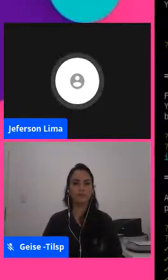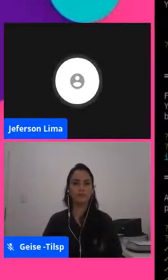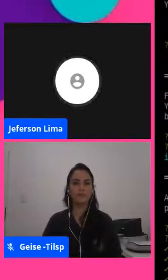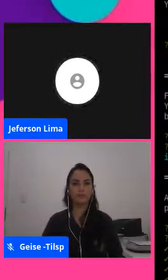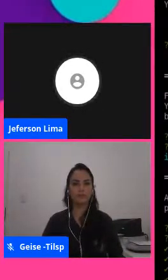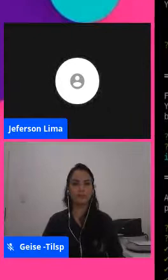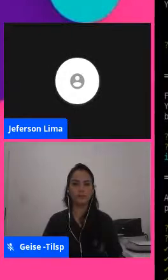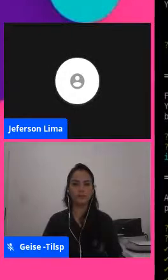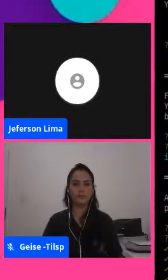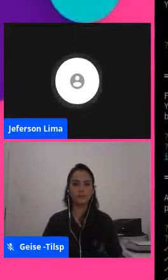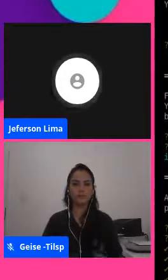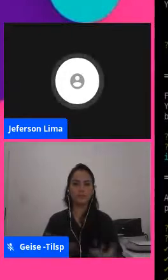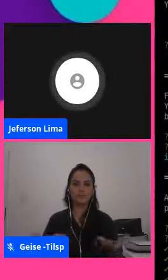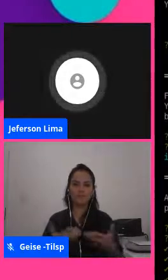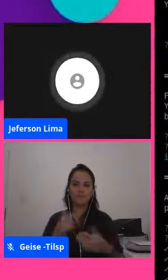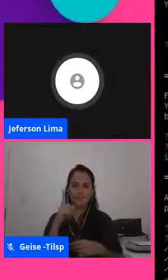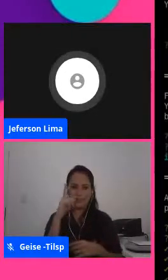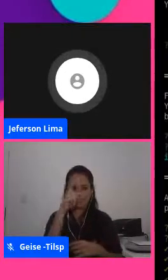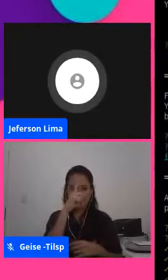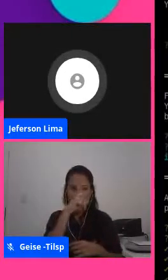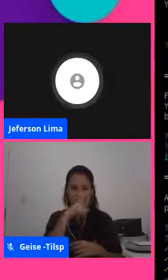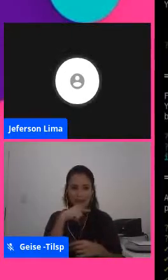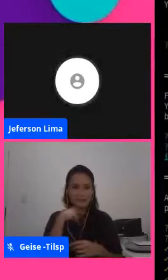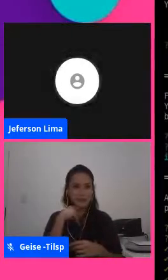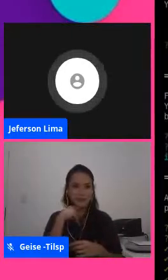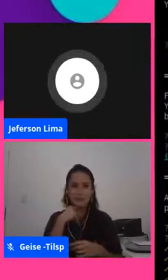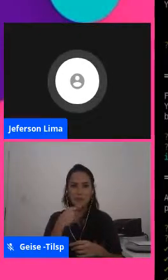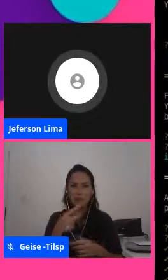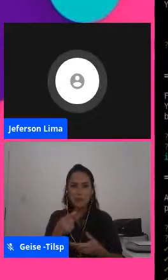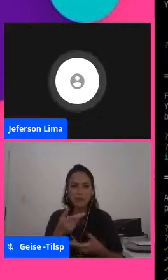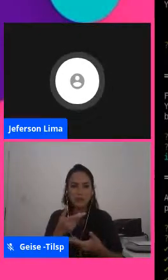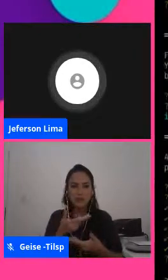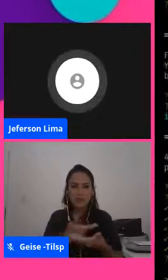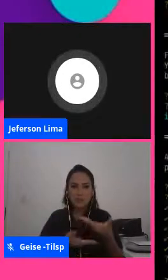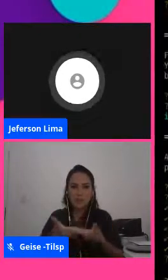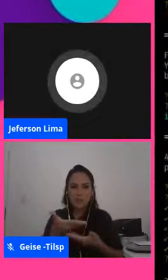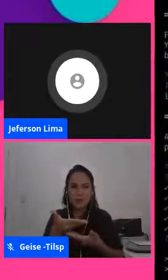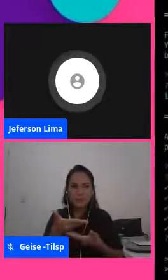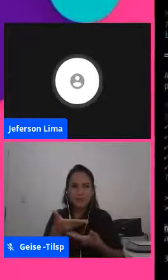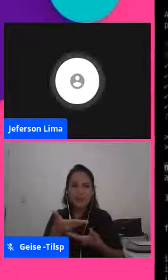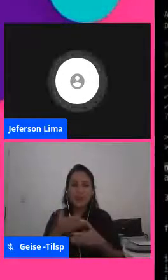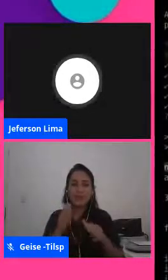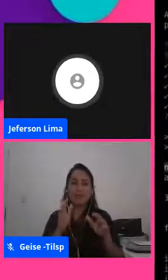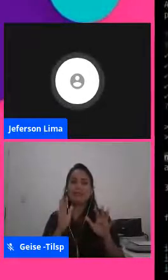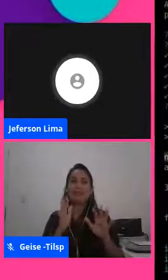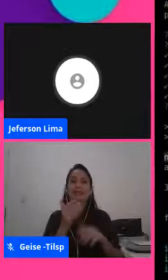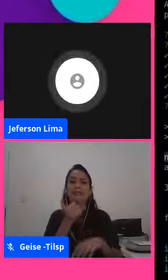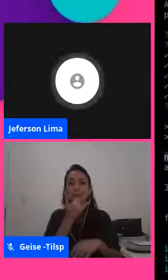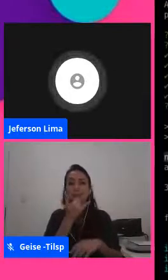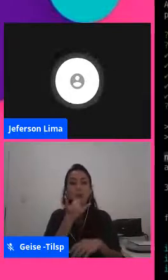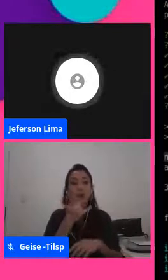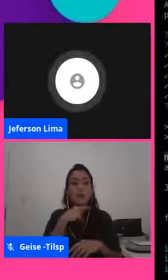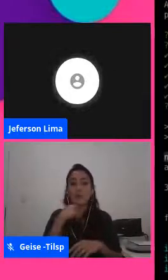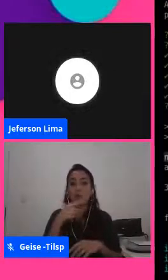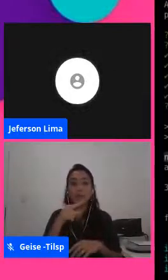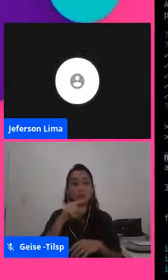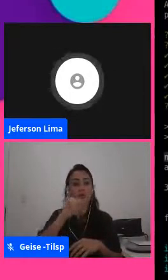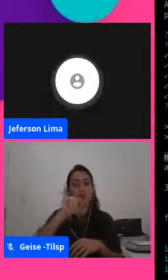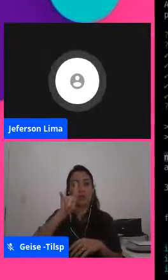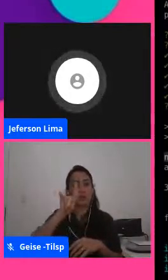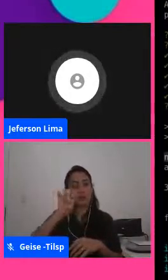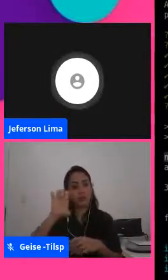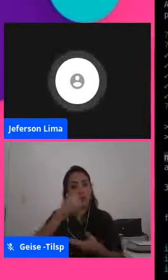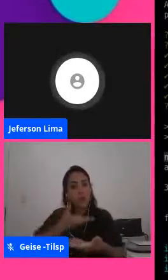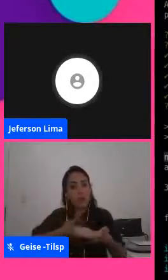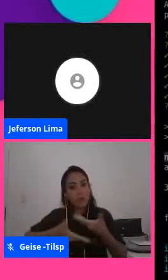Aí já me complica. Eu não estou conseguindo compartilhar essa ideia. Beleza, não consegui compartilhar a minha ideia que eu ia utilizar, que era o WebStorm. A